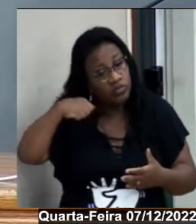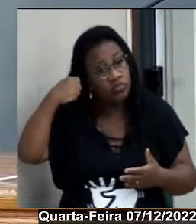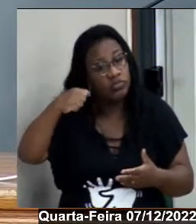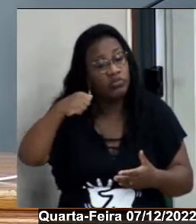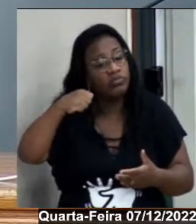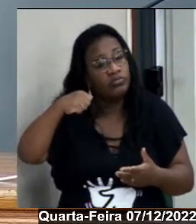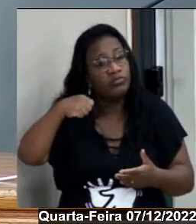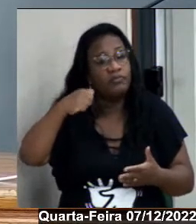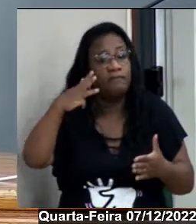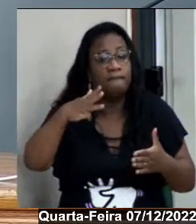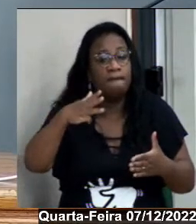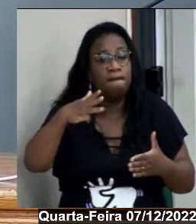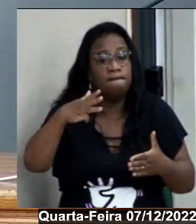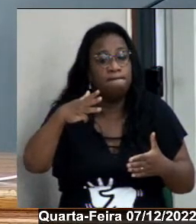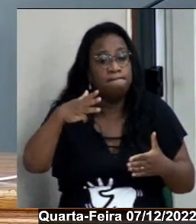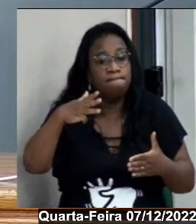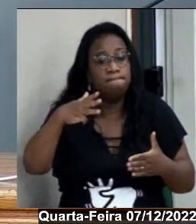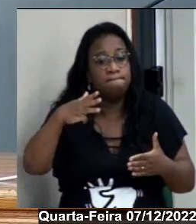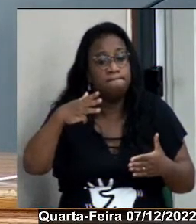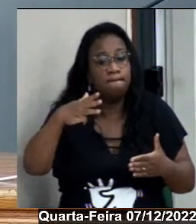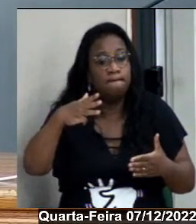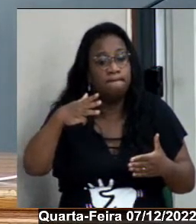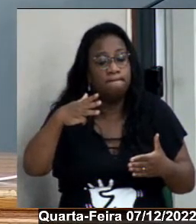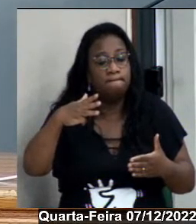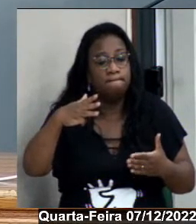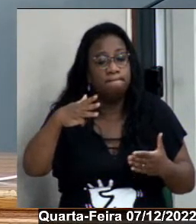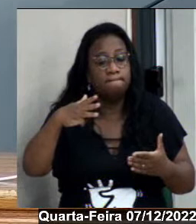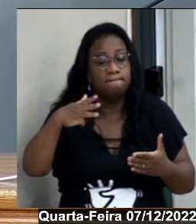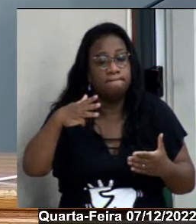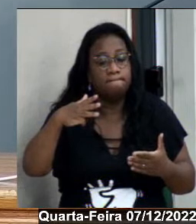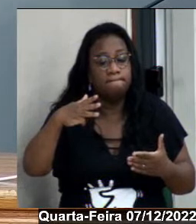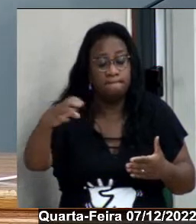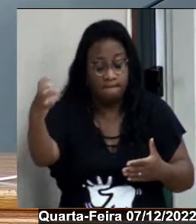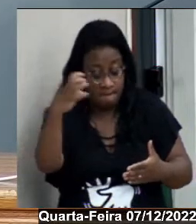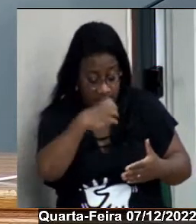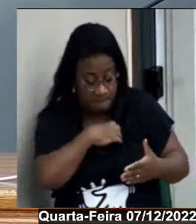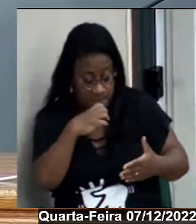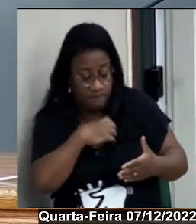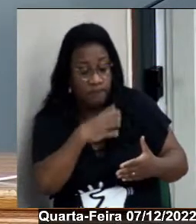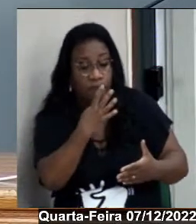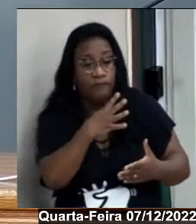Lima dos Santos, Sander Casa da Conceição. Moção de pesar